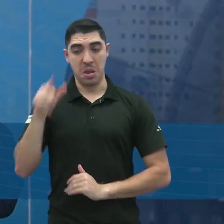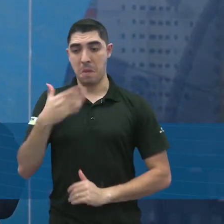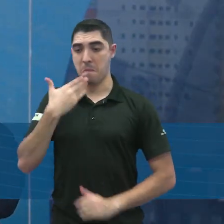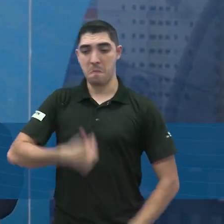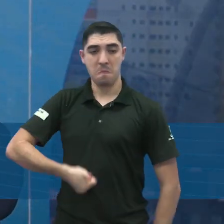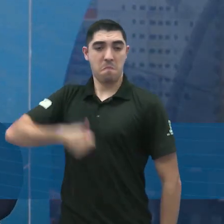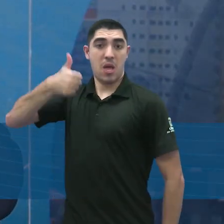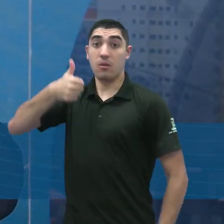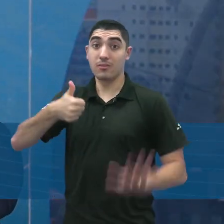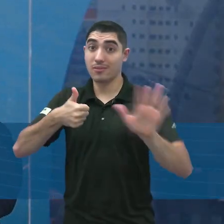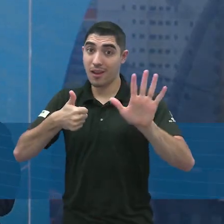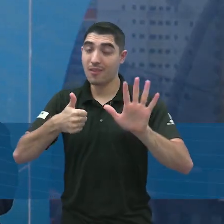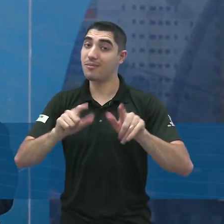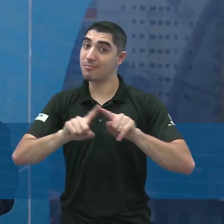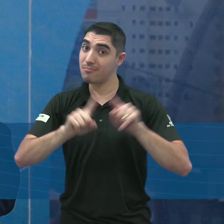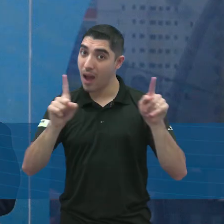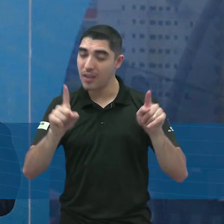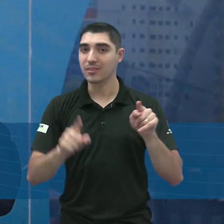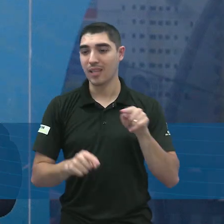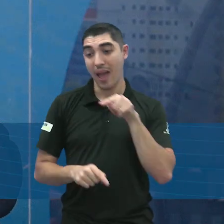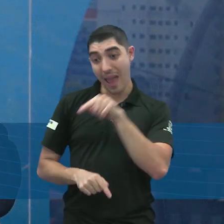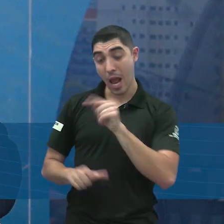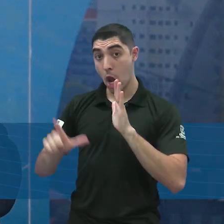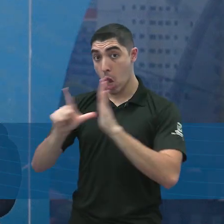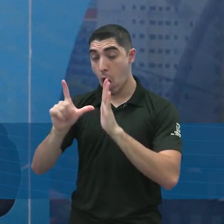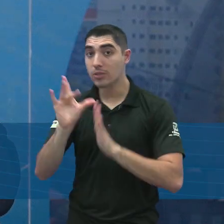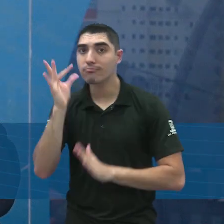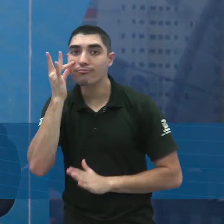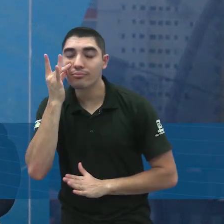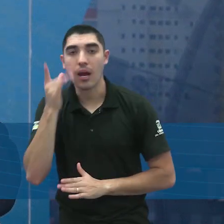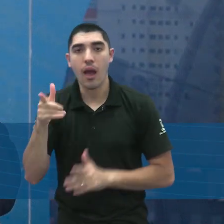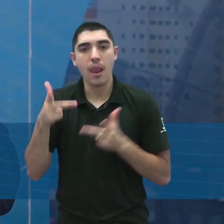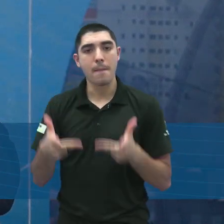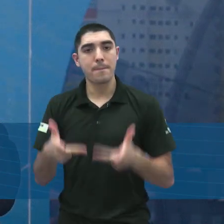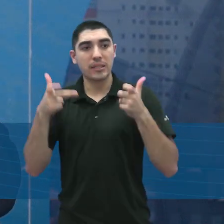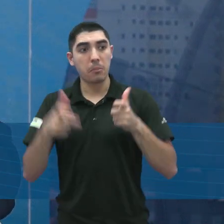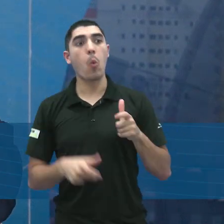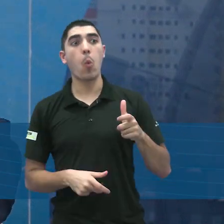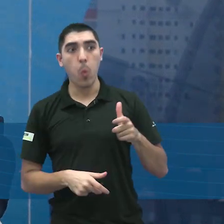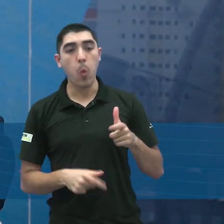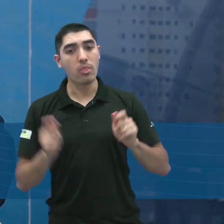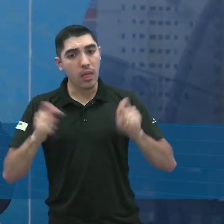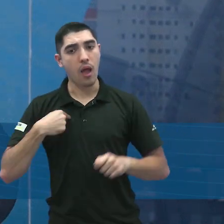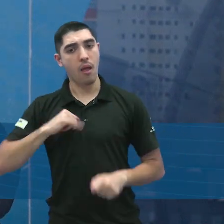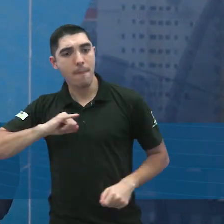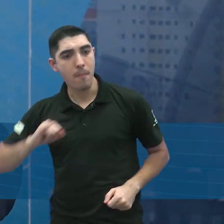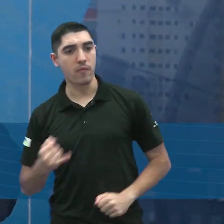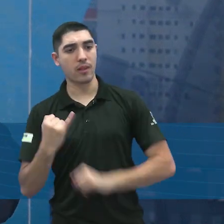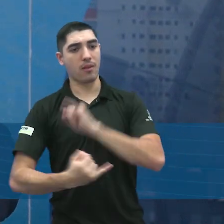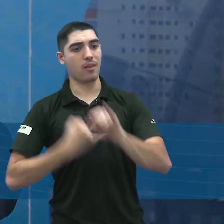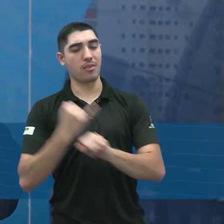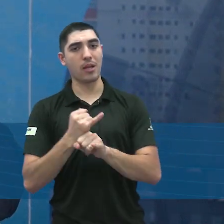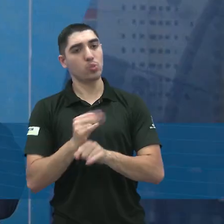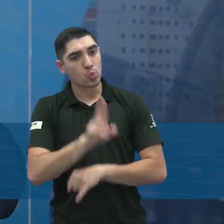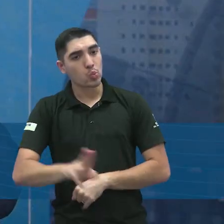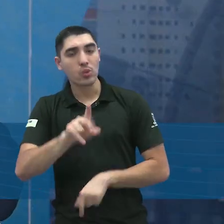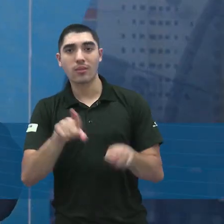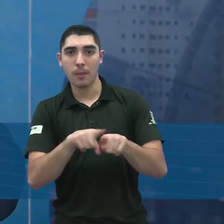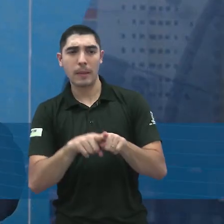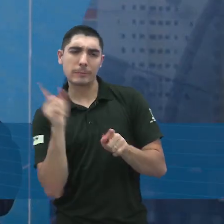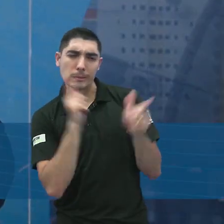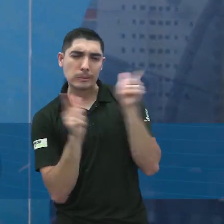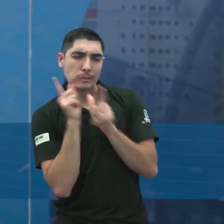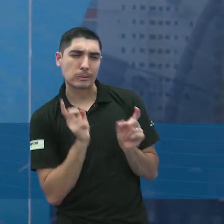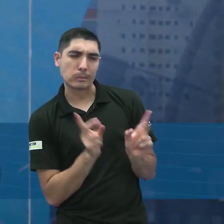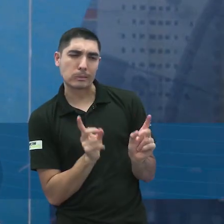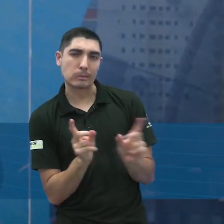também aprendeu a trabalhar junto com o comércio eletrônico, né? Hoje tem um conceito de omnichannel lá, que é a loja física,